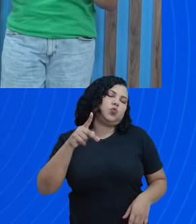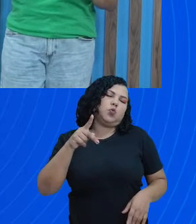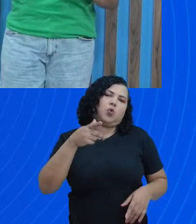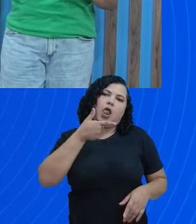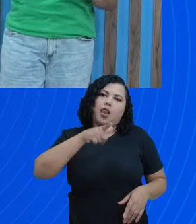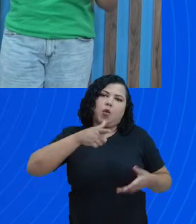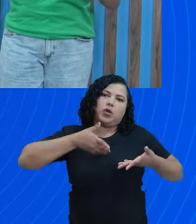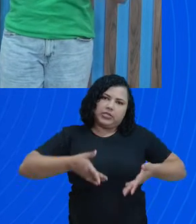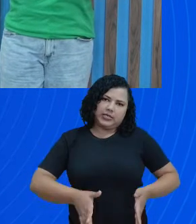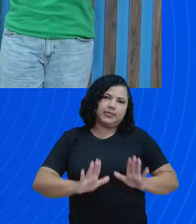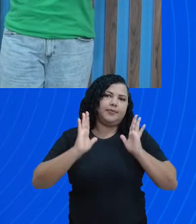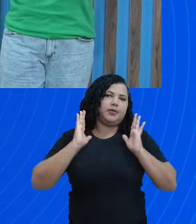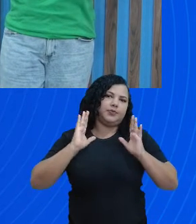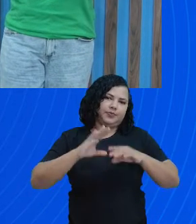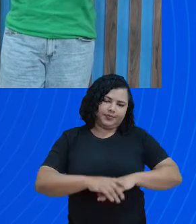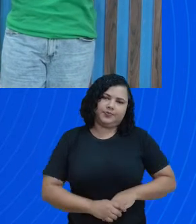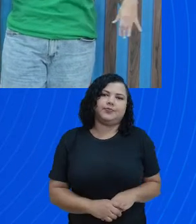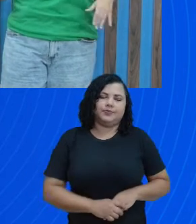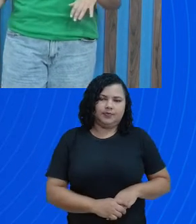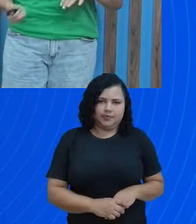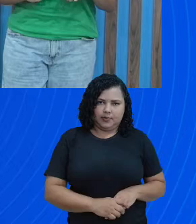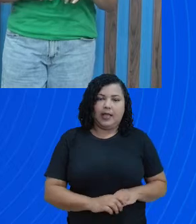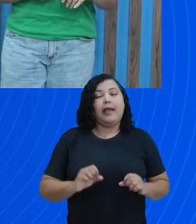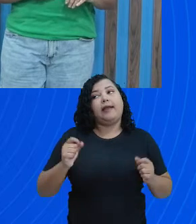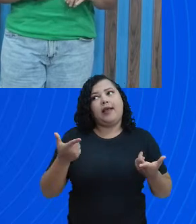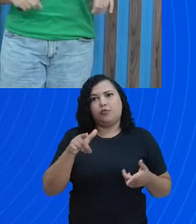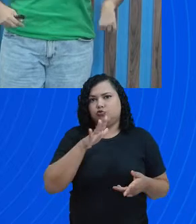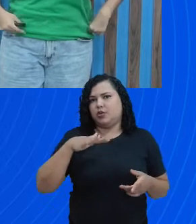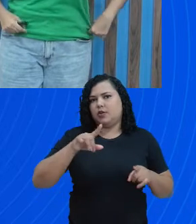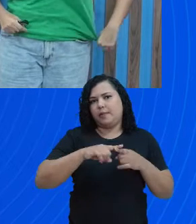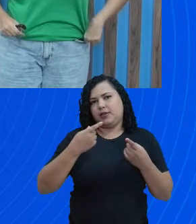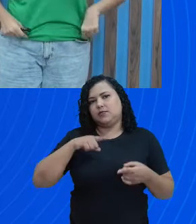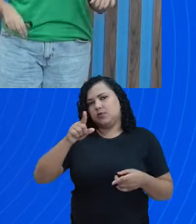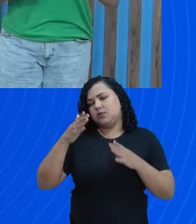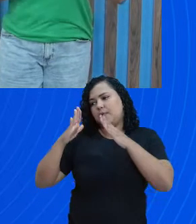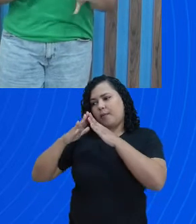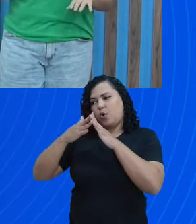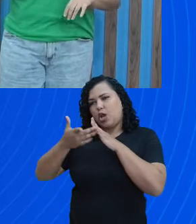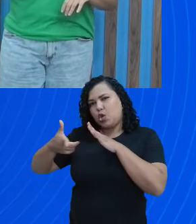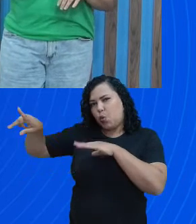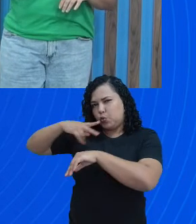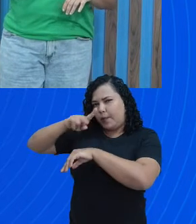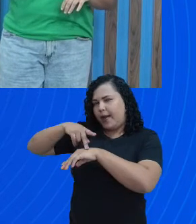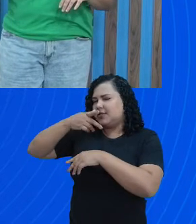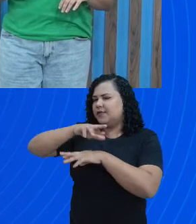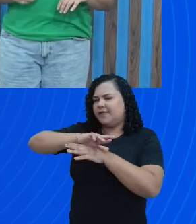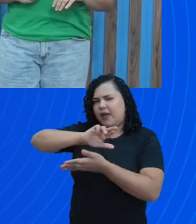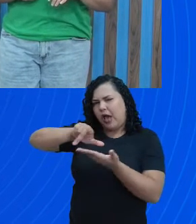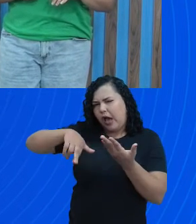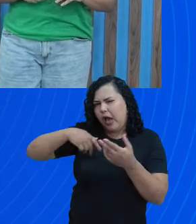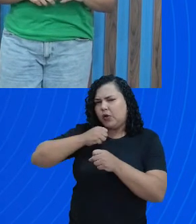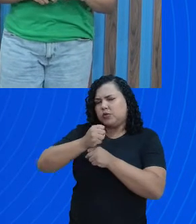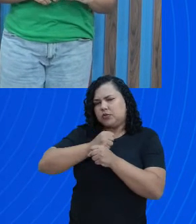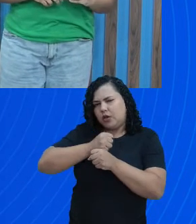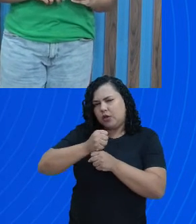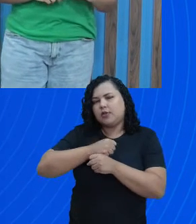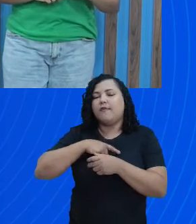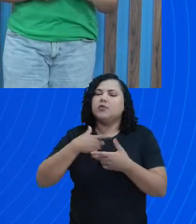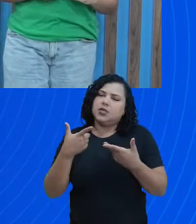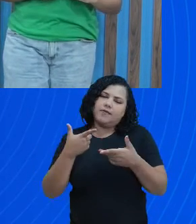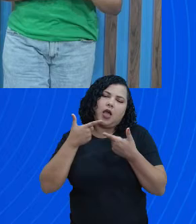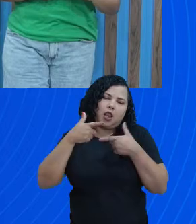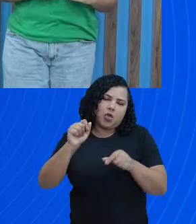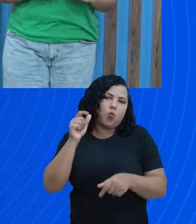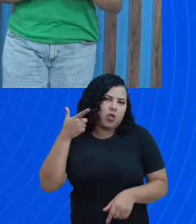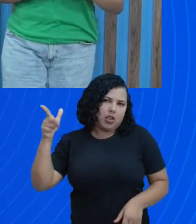né? A não sei que você tenha passado muitos e muitos e muitos anos em outro lugar. Eu tinha um professor na